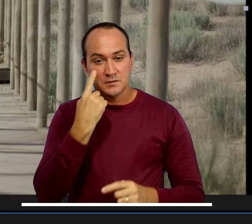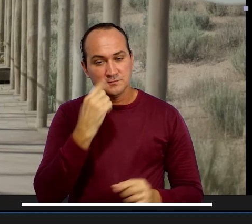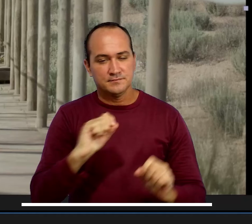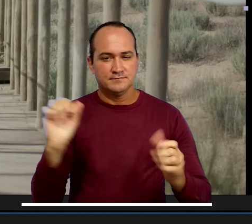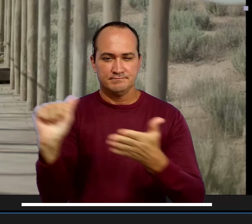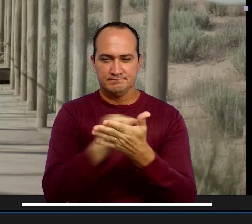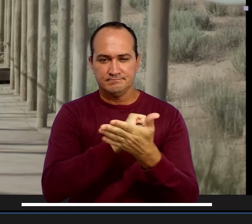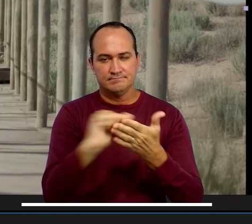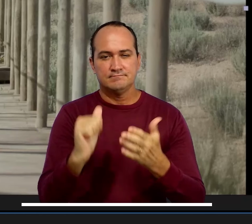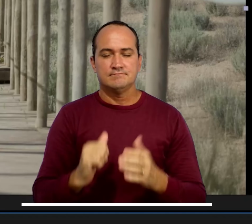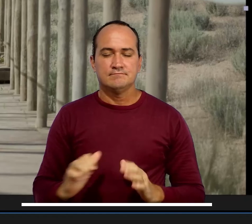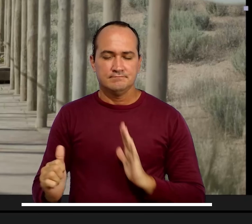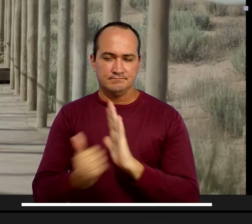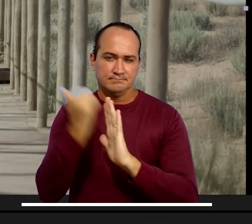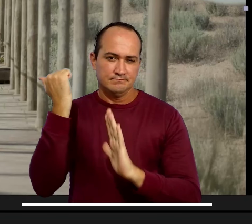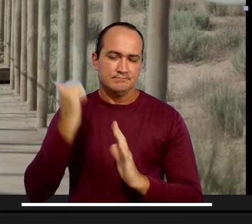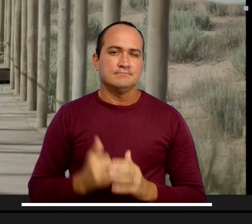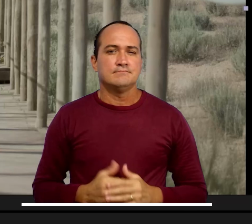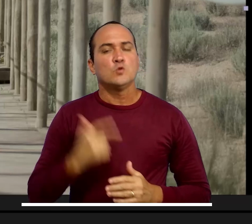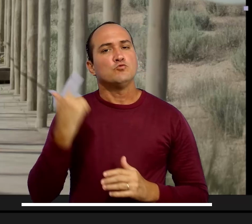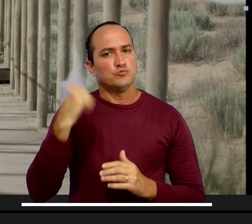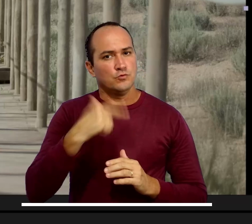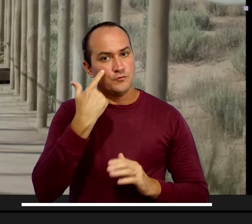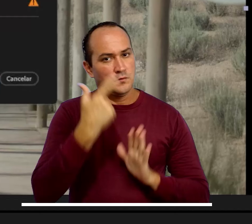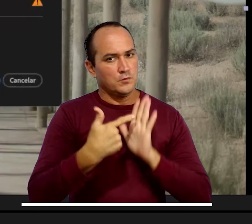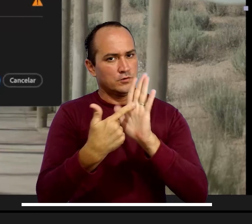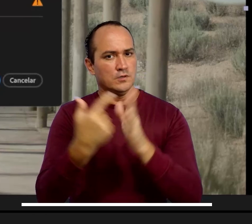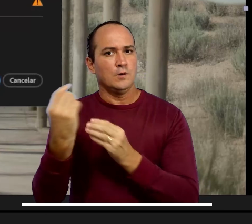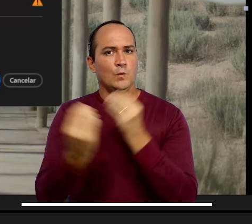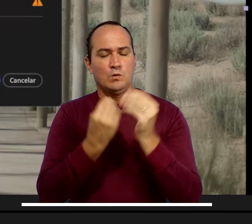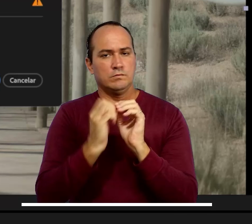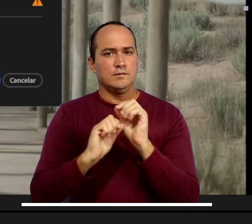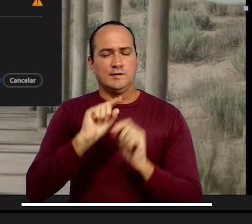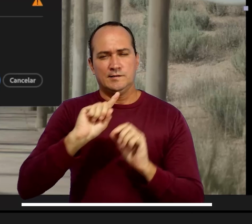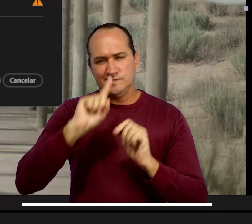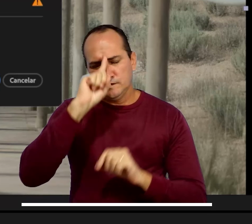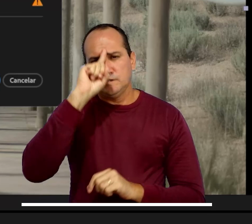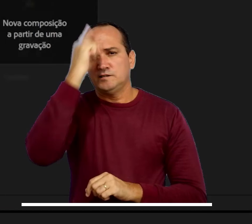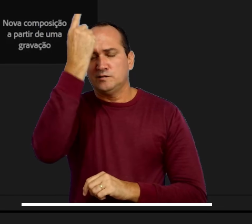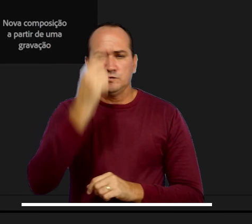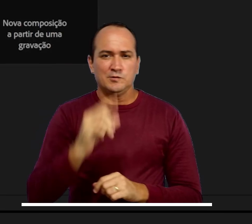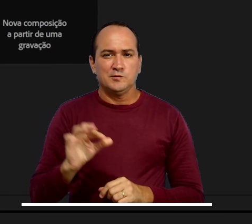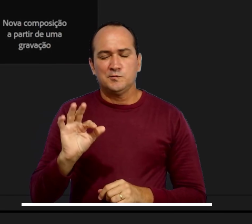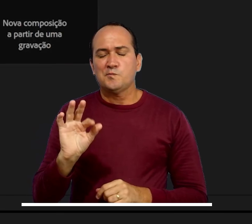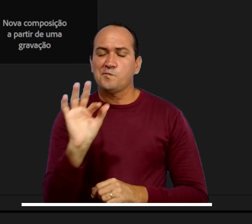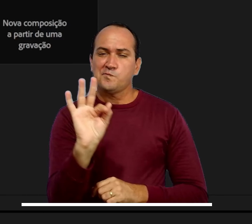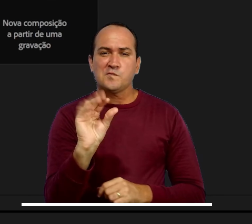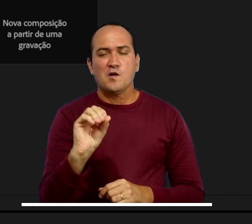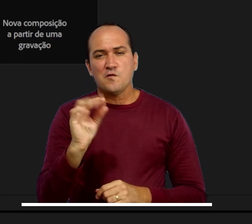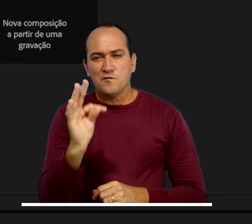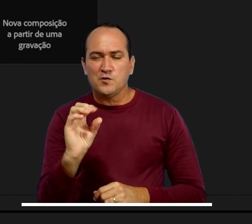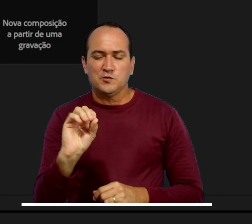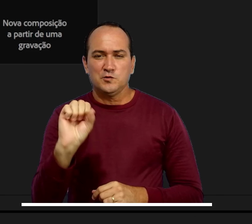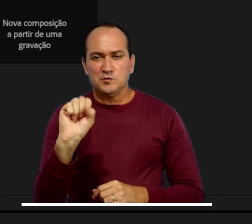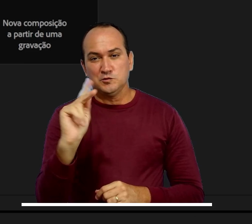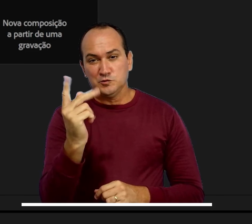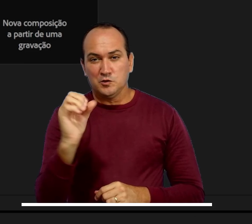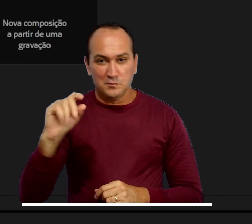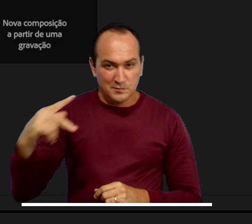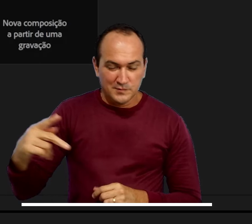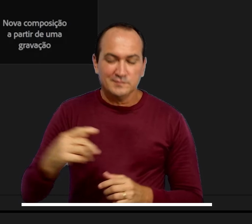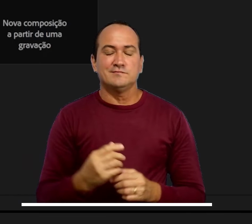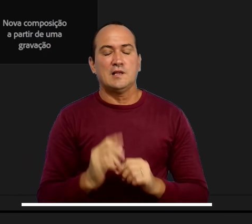eu apagar aqui essa composição e vou de novo mostrar para vocês como é que eu criei isso lá no Photoshop e depois como é que ele ficou aqui depois de pronto,